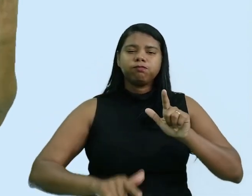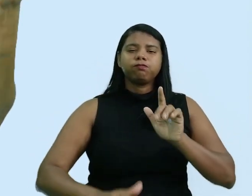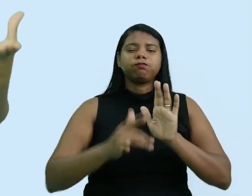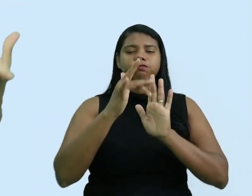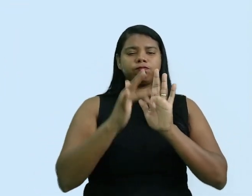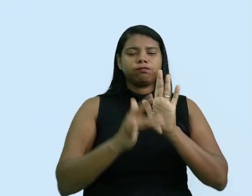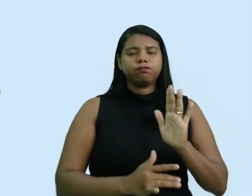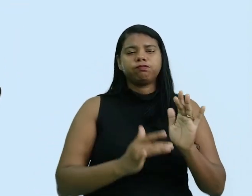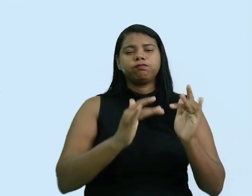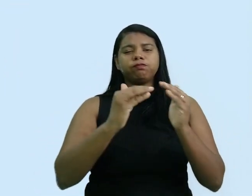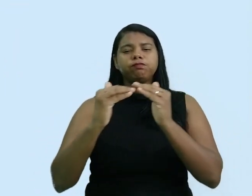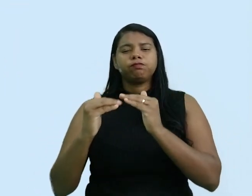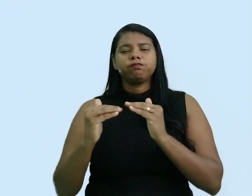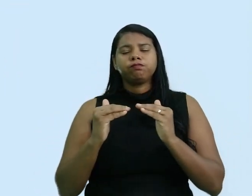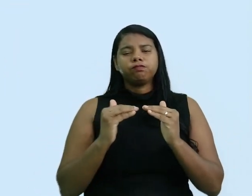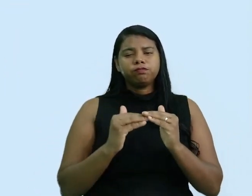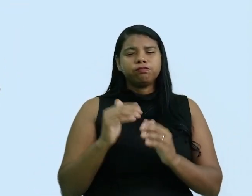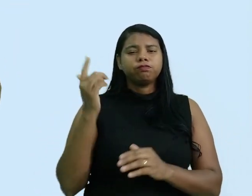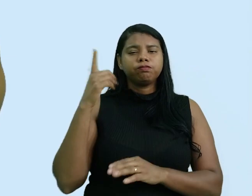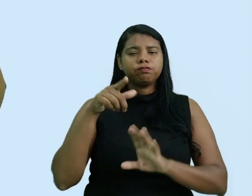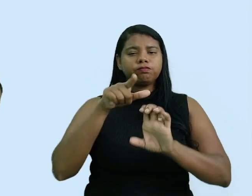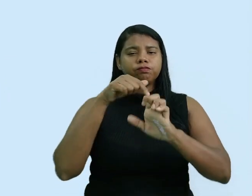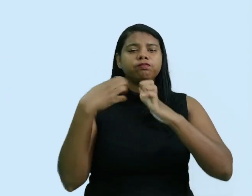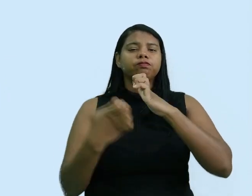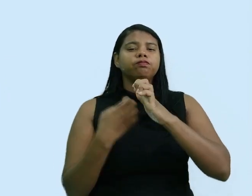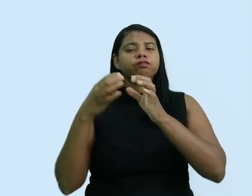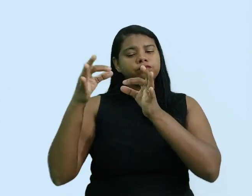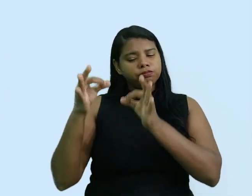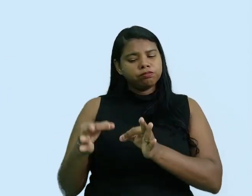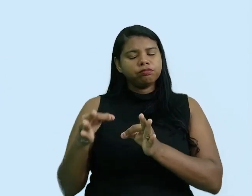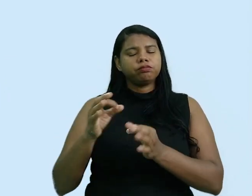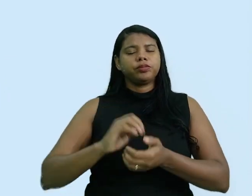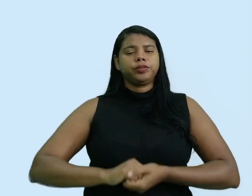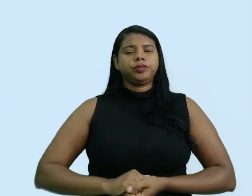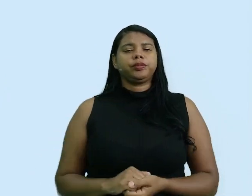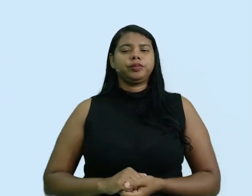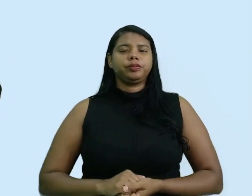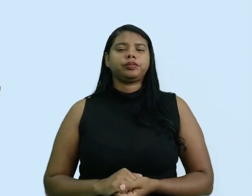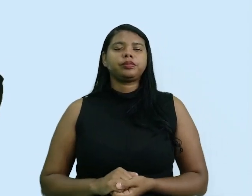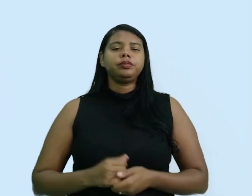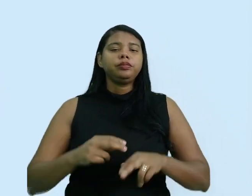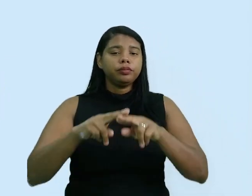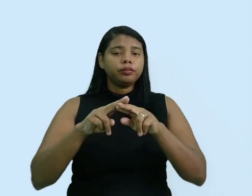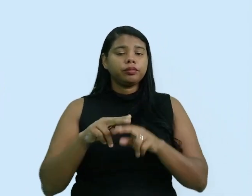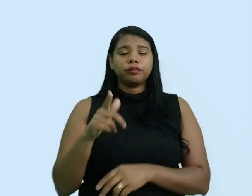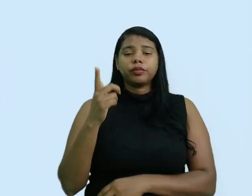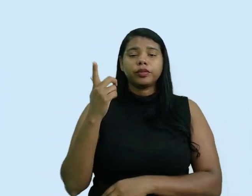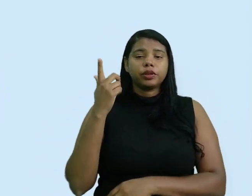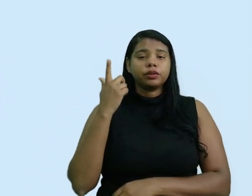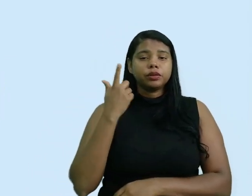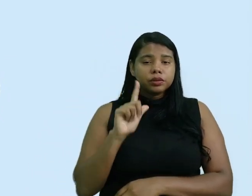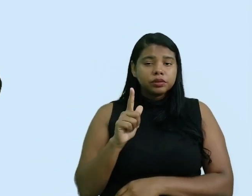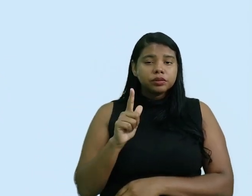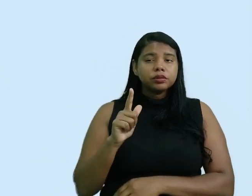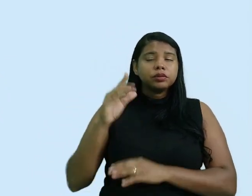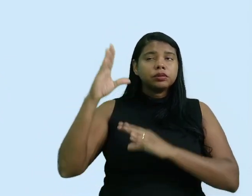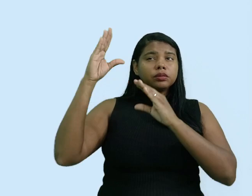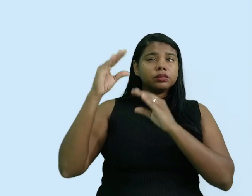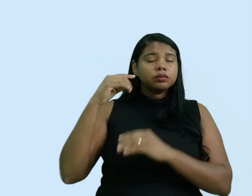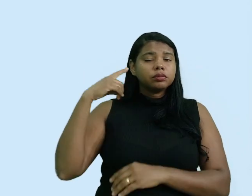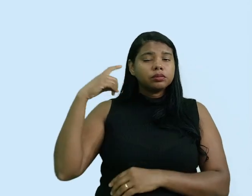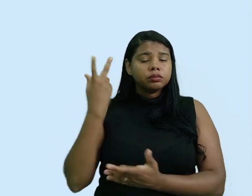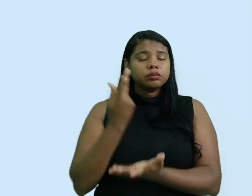acordo com a necessidade, a gente pode dizer que é uma empresa que tem um trabalho sério, ok? Porém, não conseguiu atenuar os